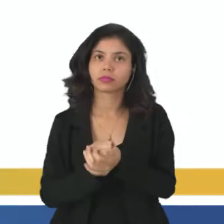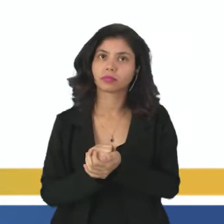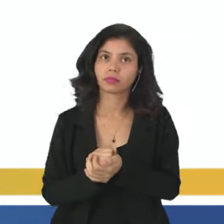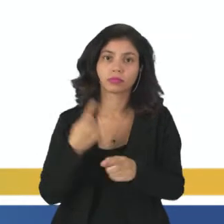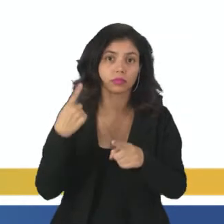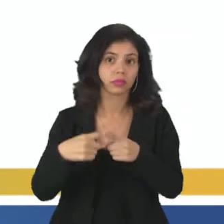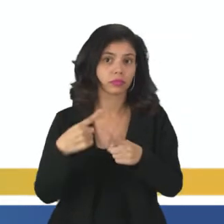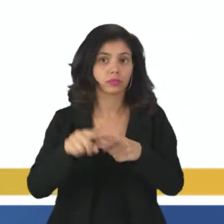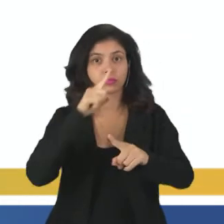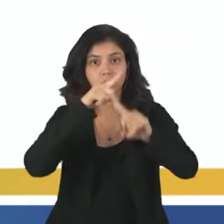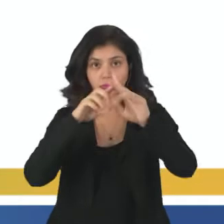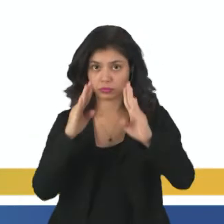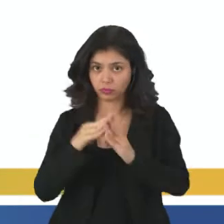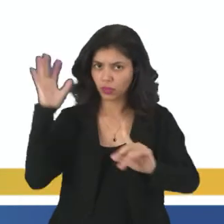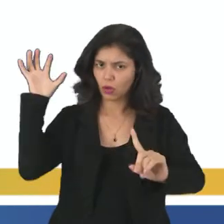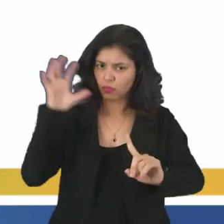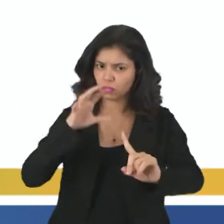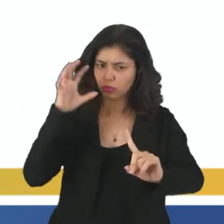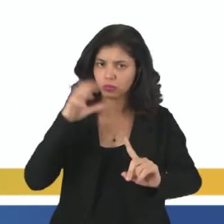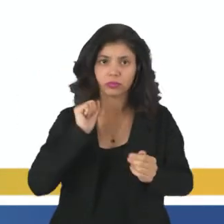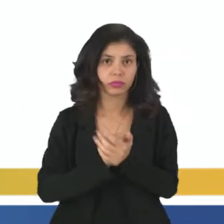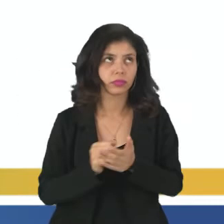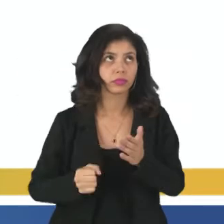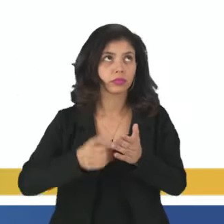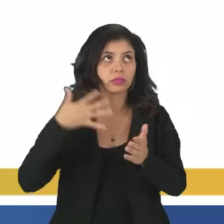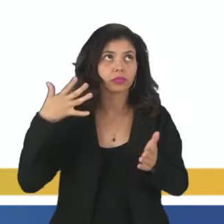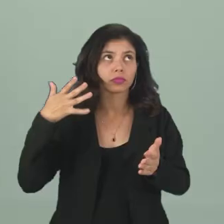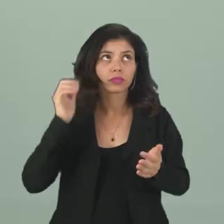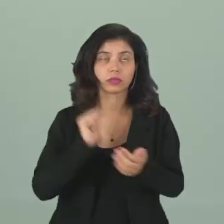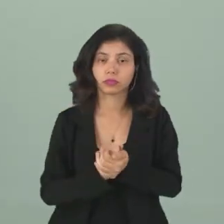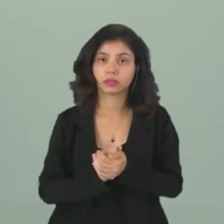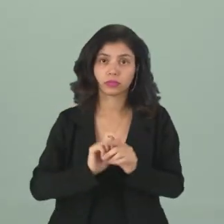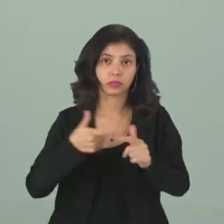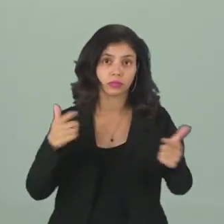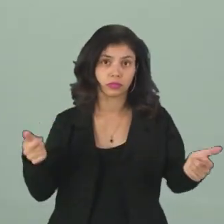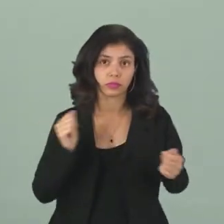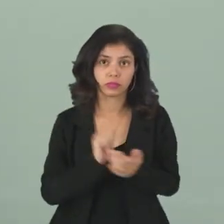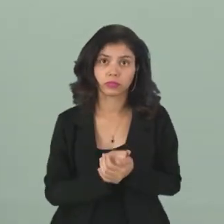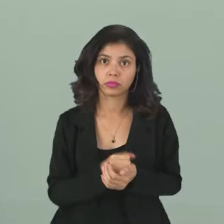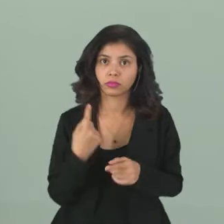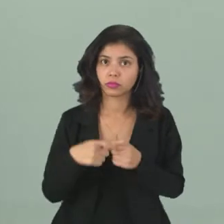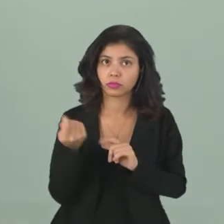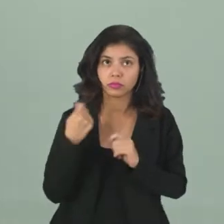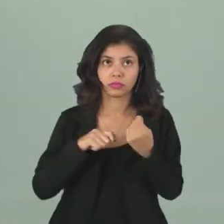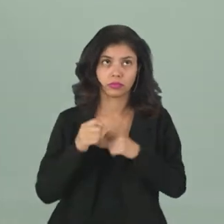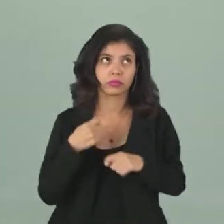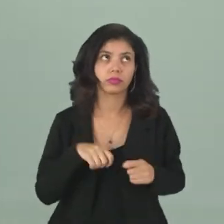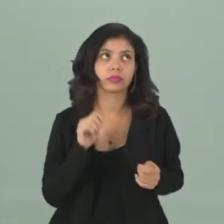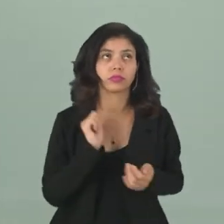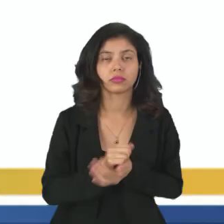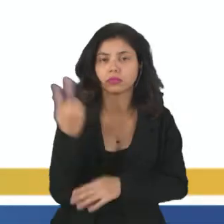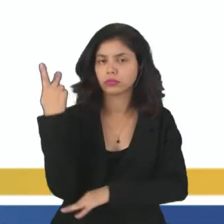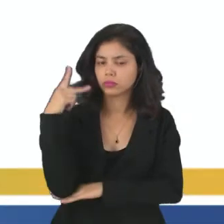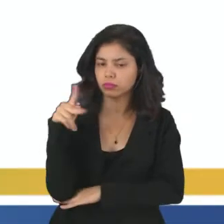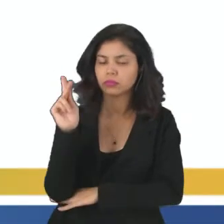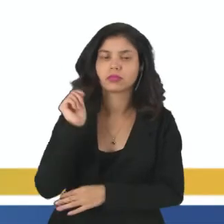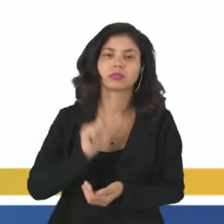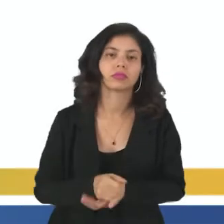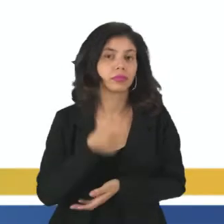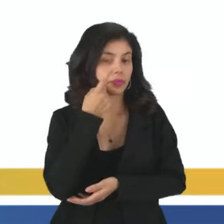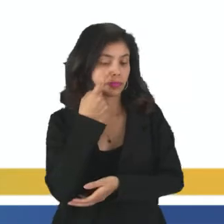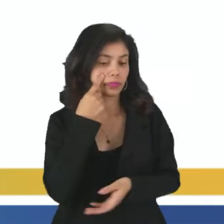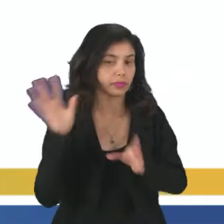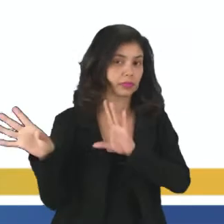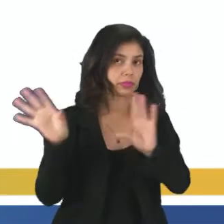igreja exercia uma influência muito grande, não só ideológica, mas política e principalmente econômica. Nesse período, os olhos se